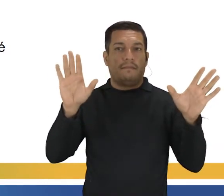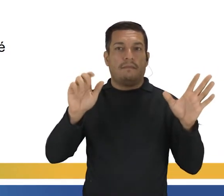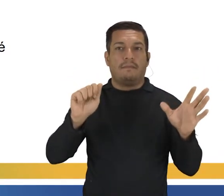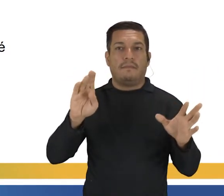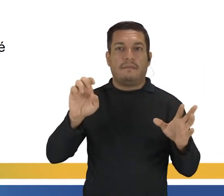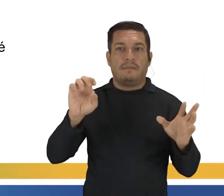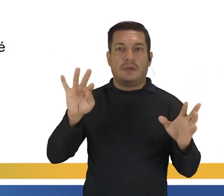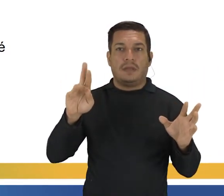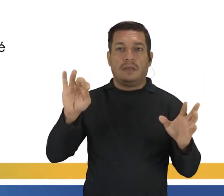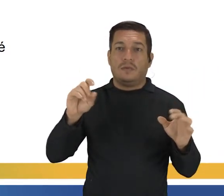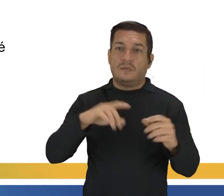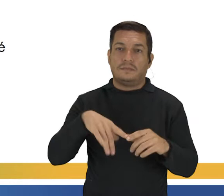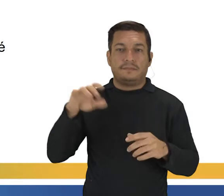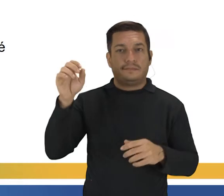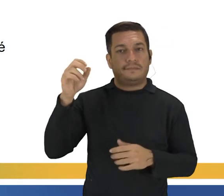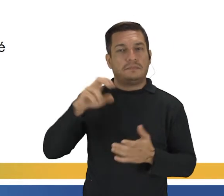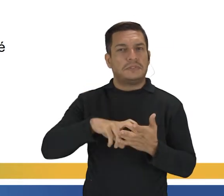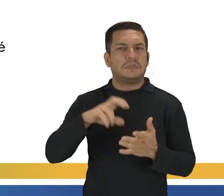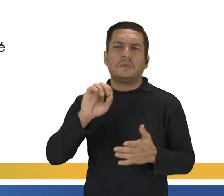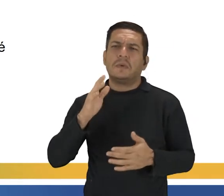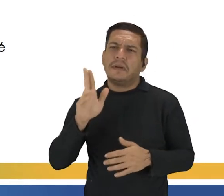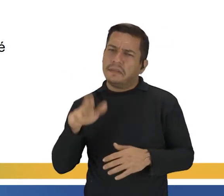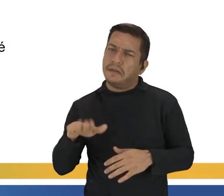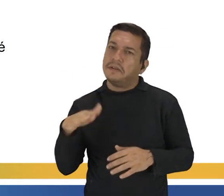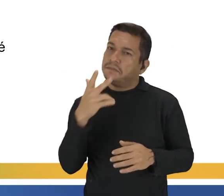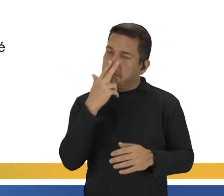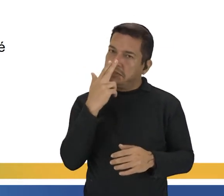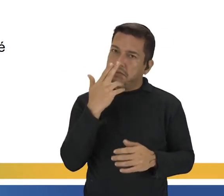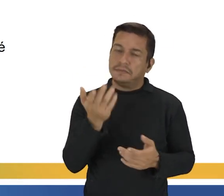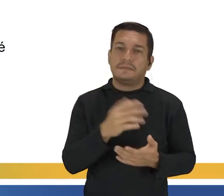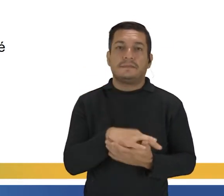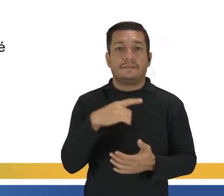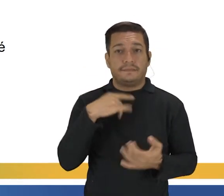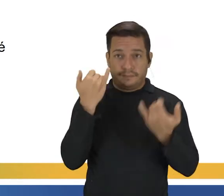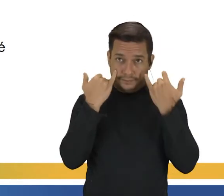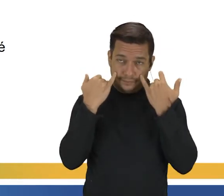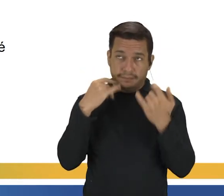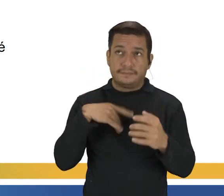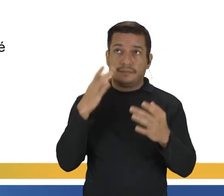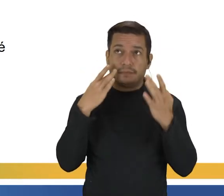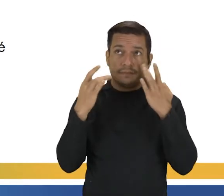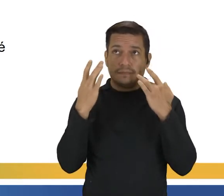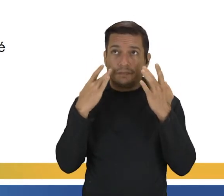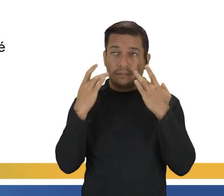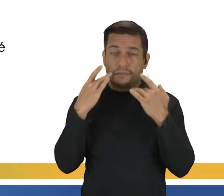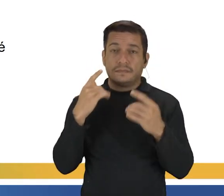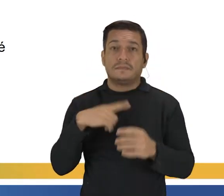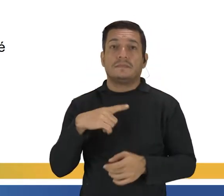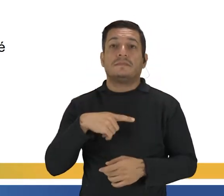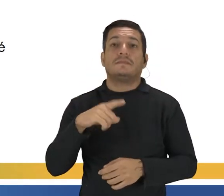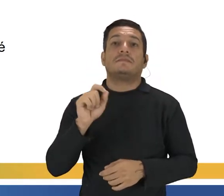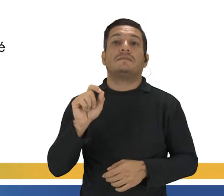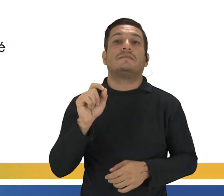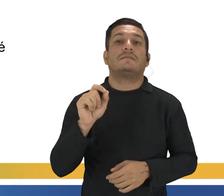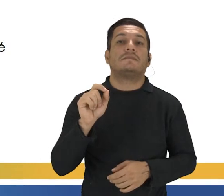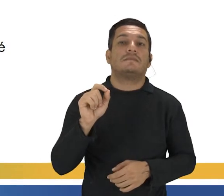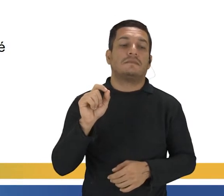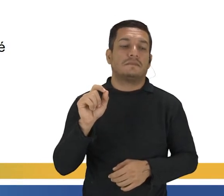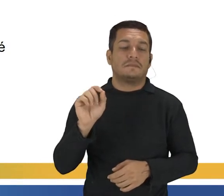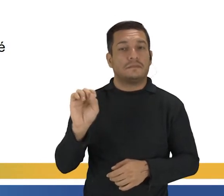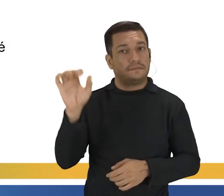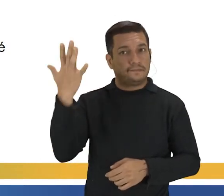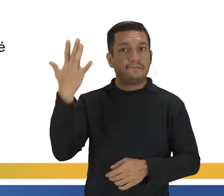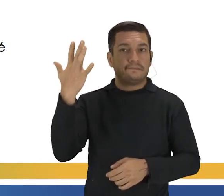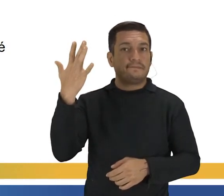aberto, à luz do dia. Então, olha a importante a informação. Se tem uma cena teatral e é uma coisa que